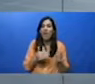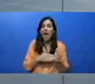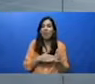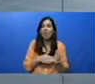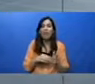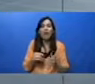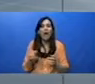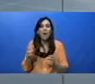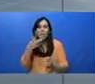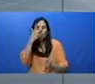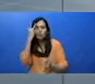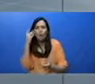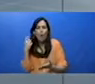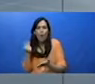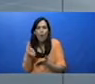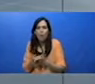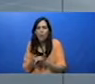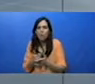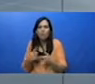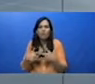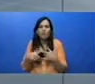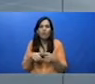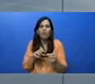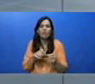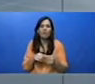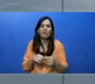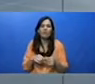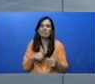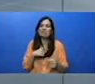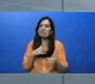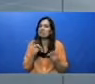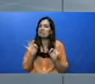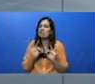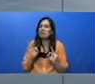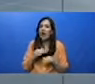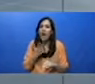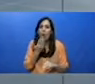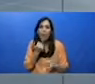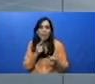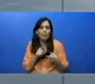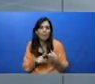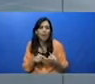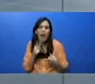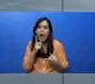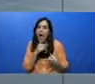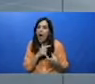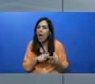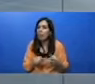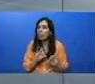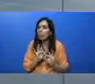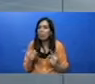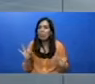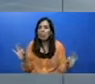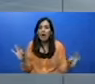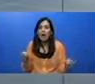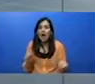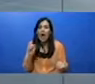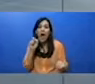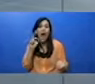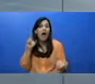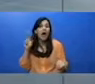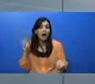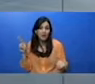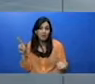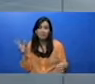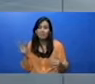eles são levados em condições precárias, sem alimento, sem água, sem até o ar, que eles precisam